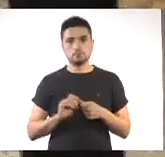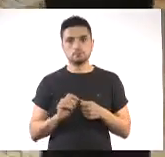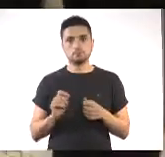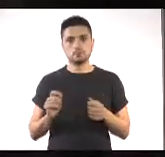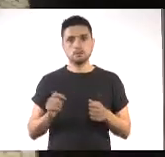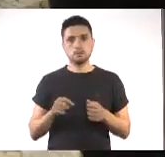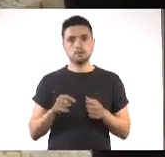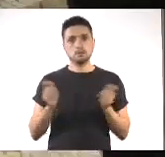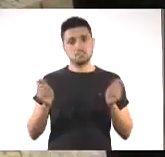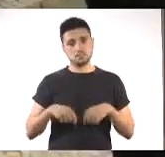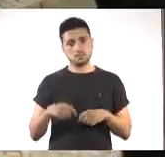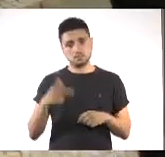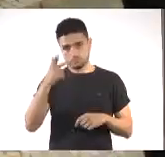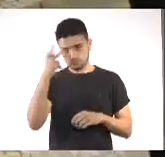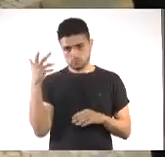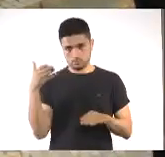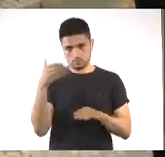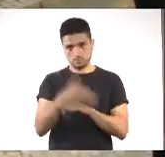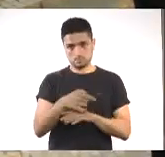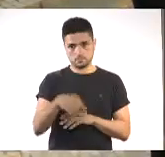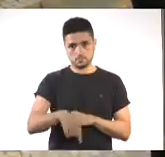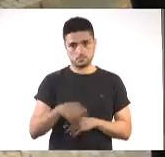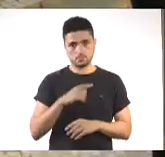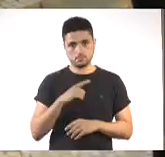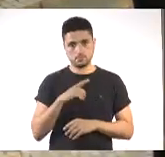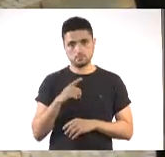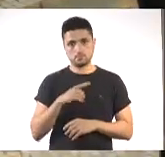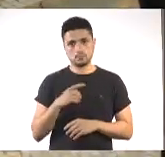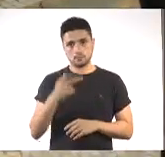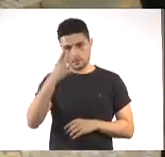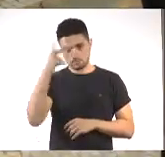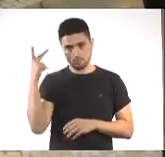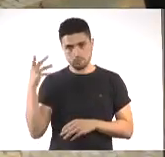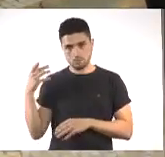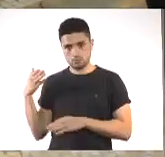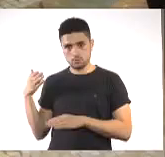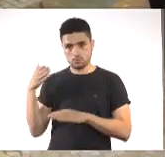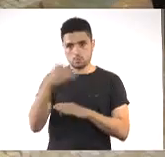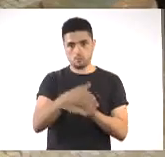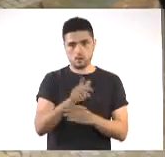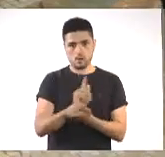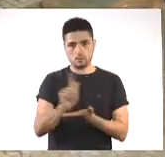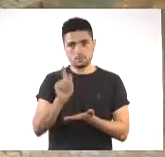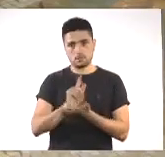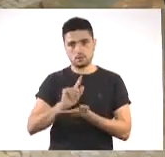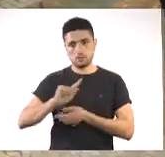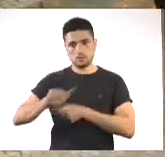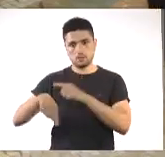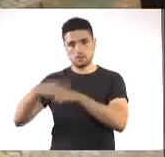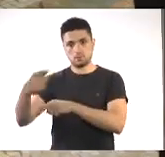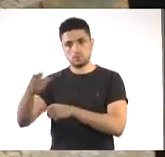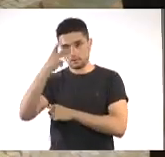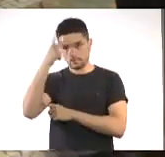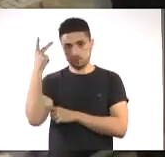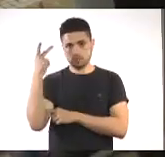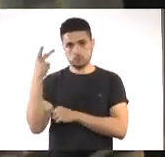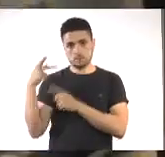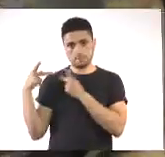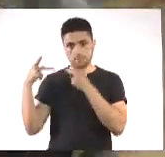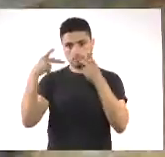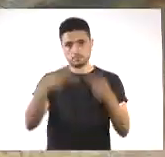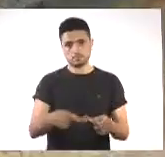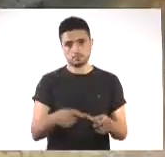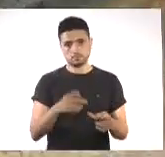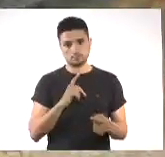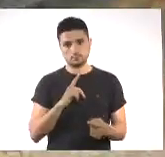aqui alguma pessoa que transitou num gabinete e que, posteriormente, um visitante esteja